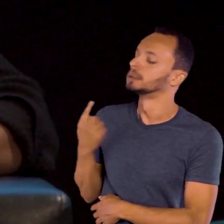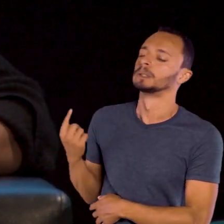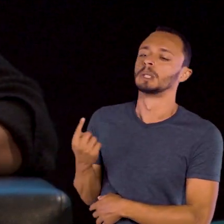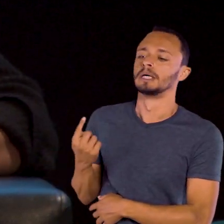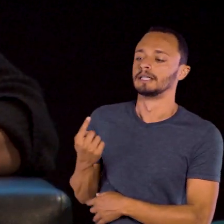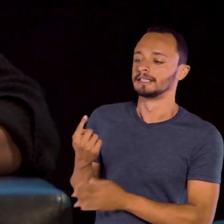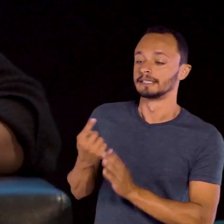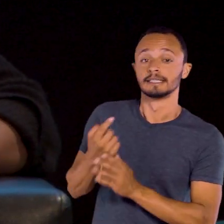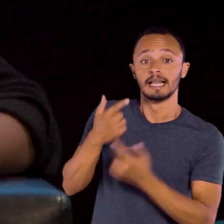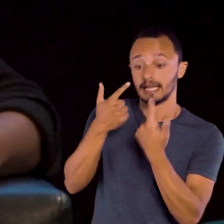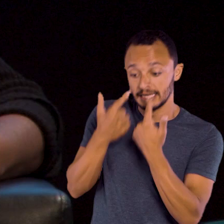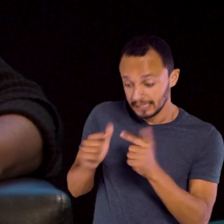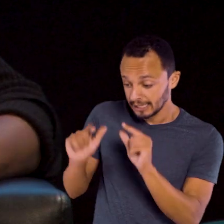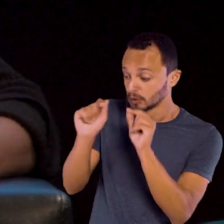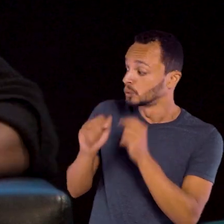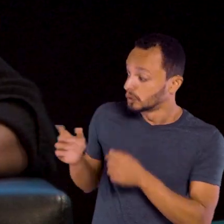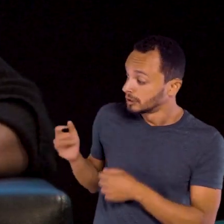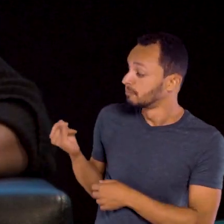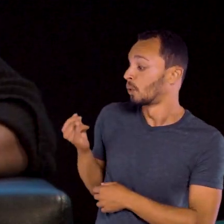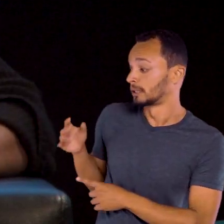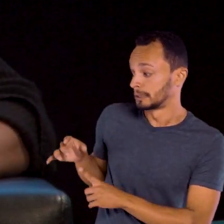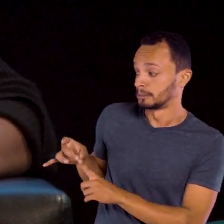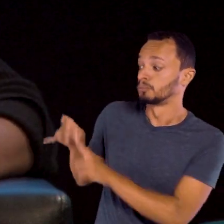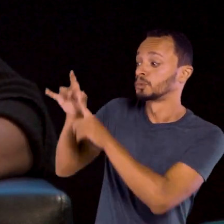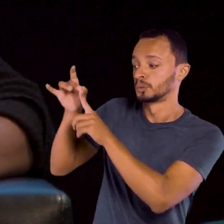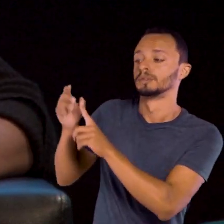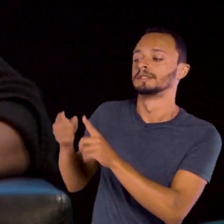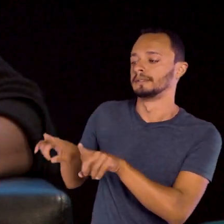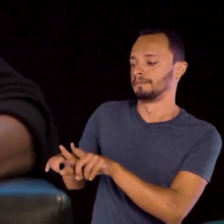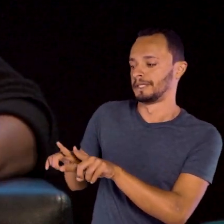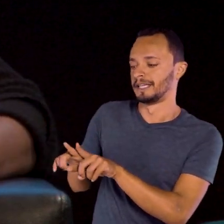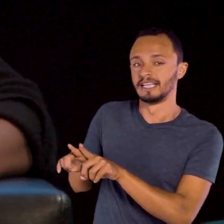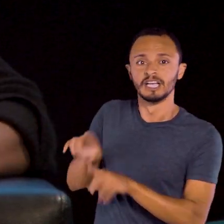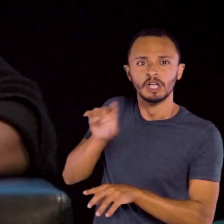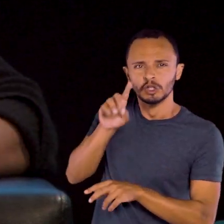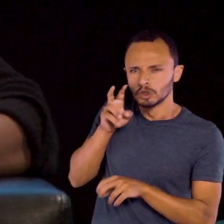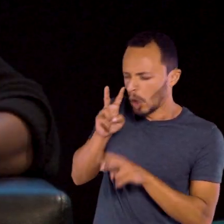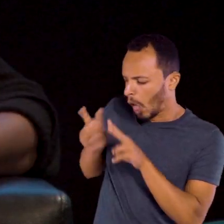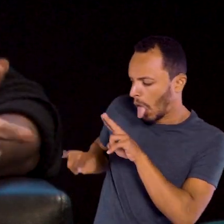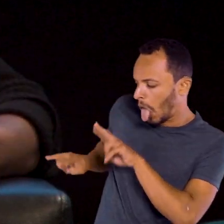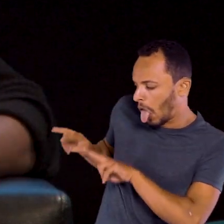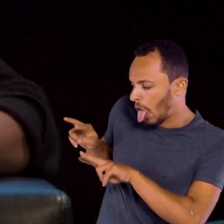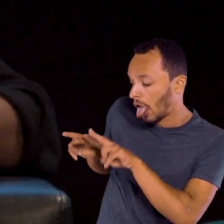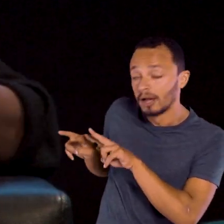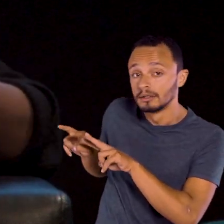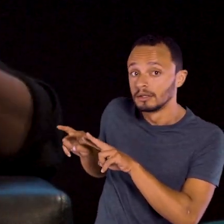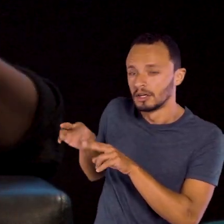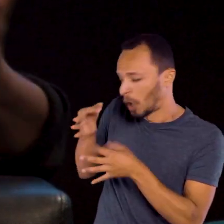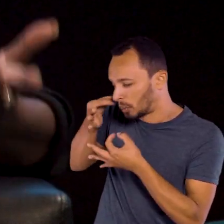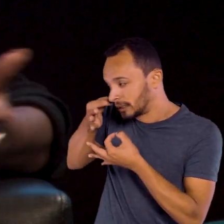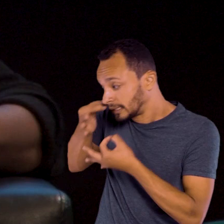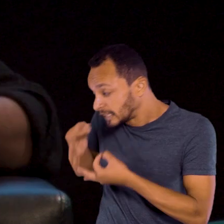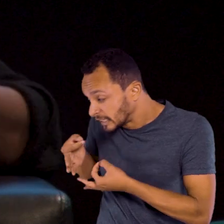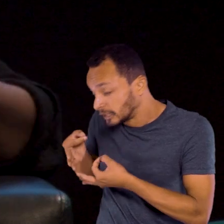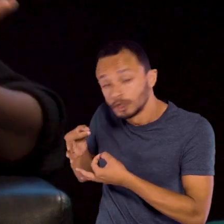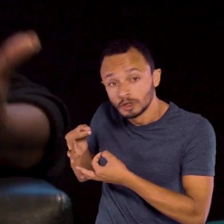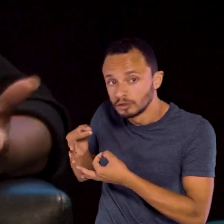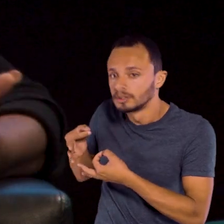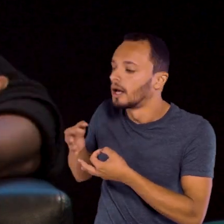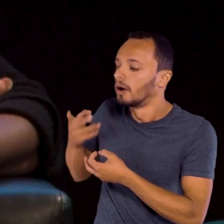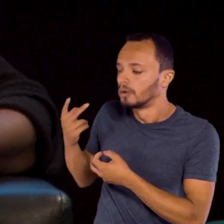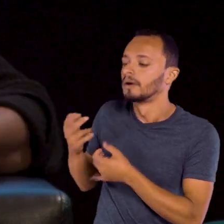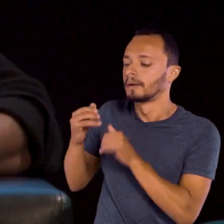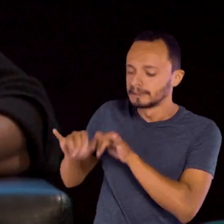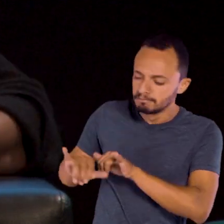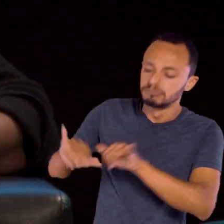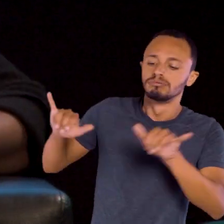nossa literatura essas vozes. A gente não pode ser apenas objeto de estudo, objeto de observação e da escrita